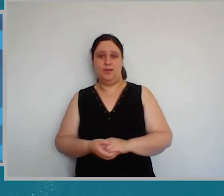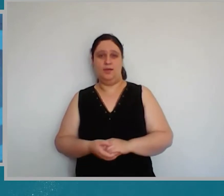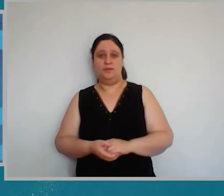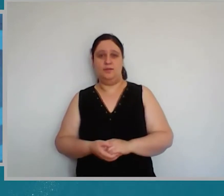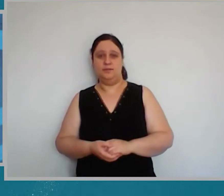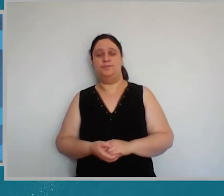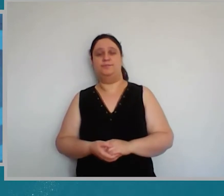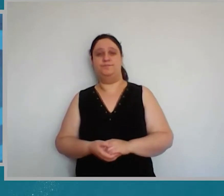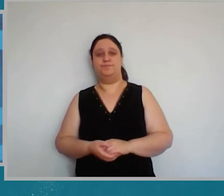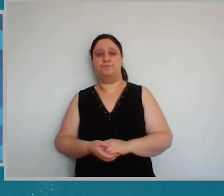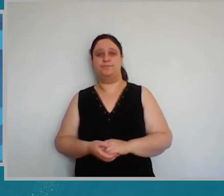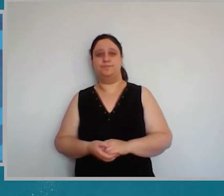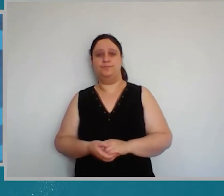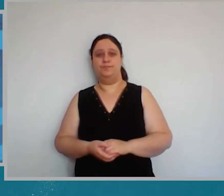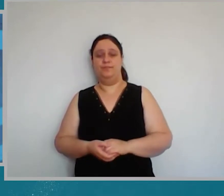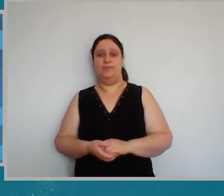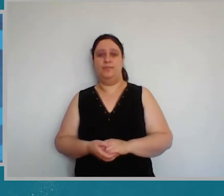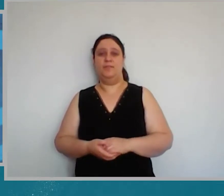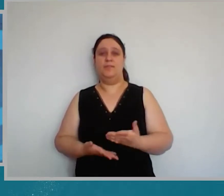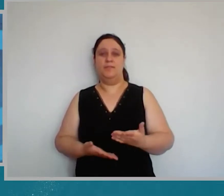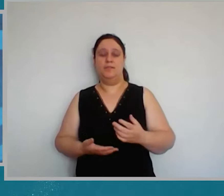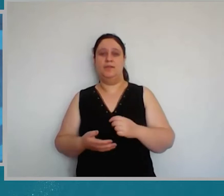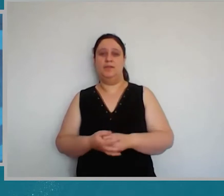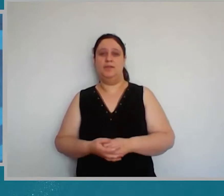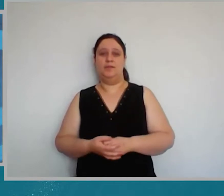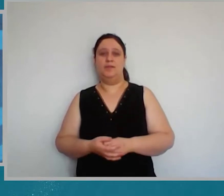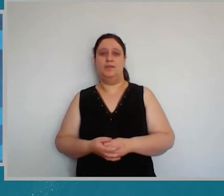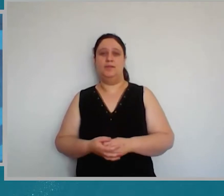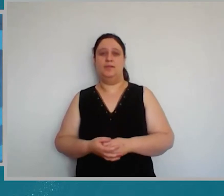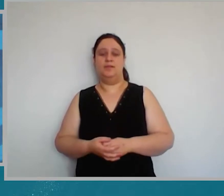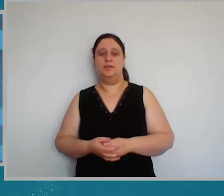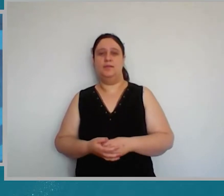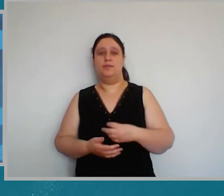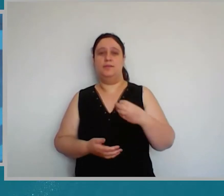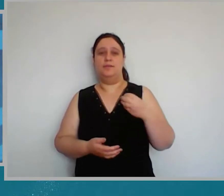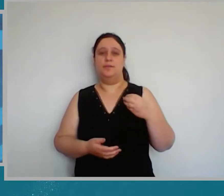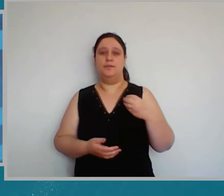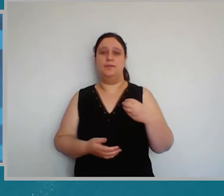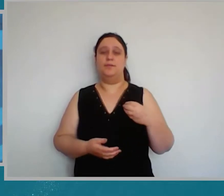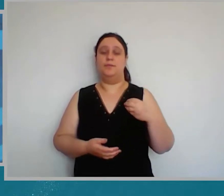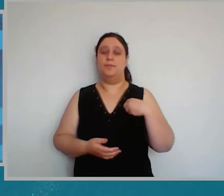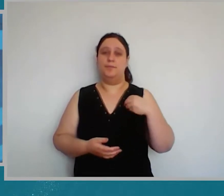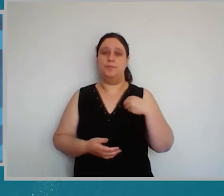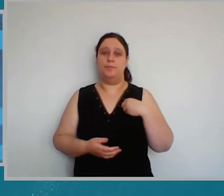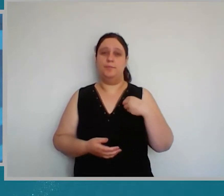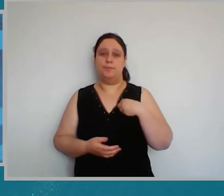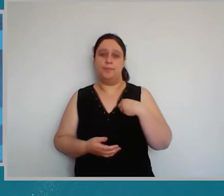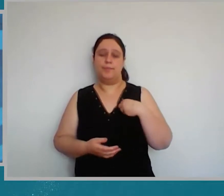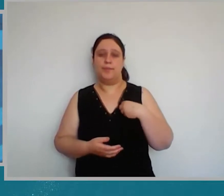ele cometeu adultério com Batseba, e chamou seu marido de volta da guerra, e para